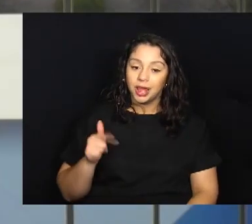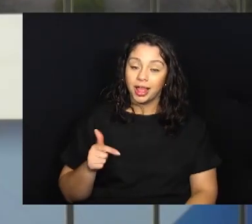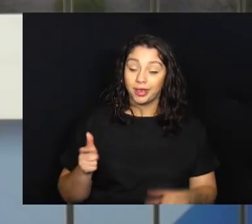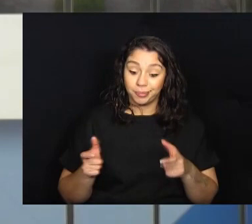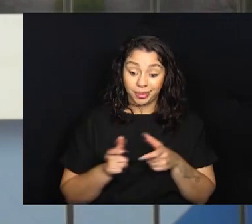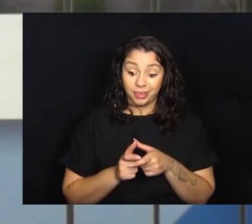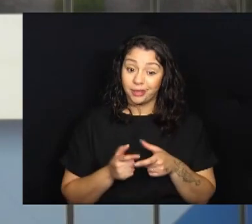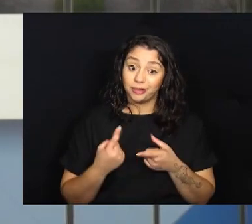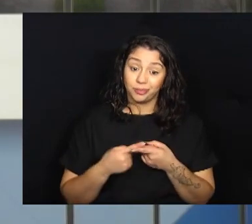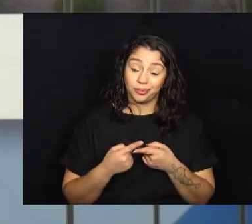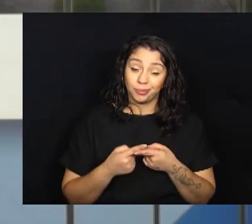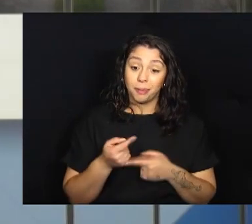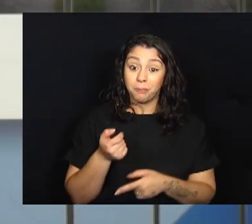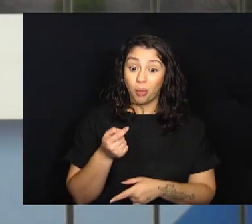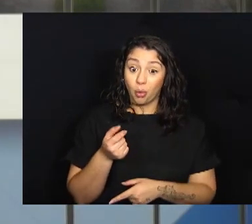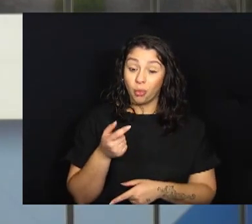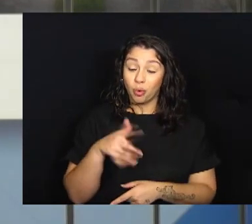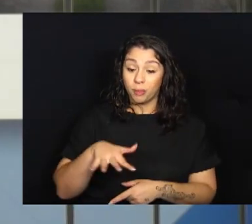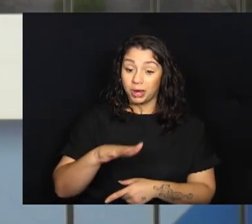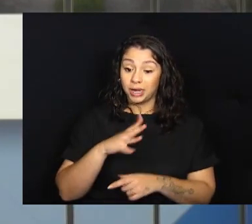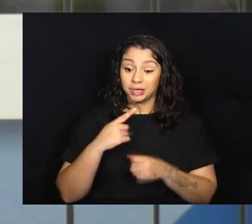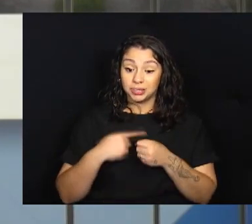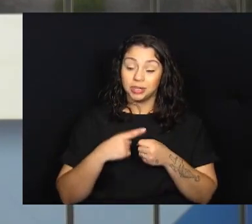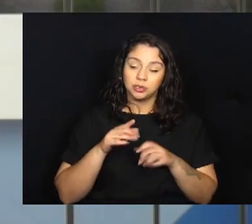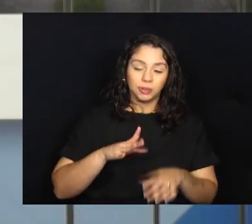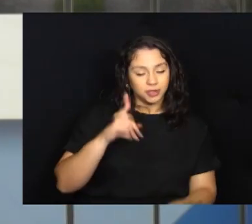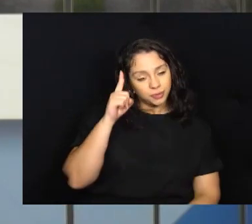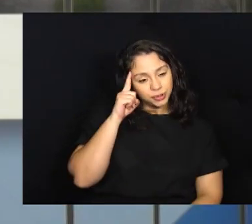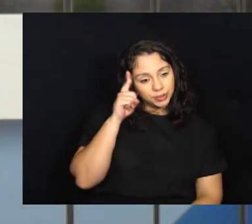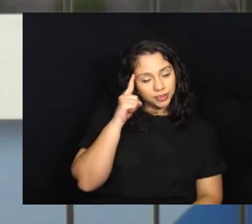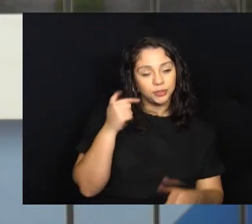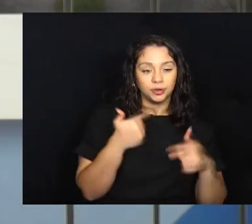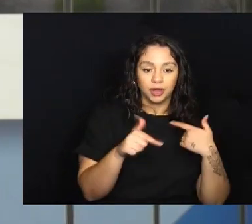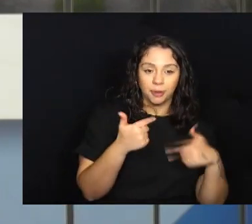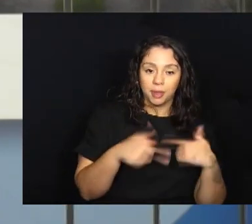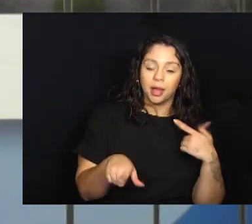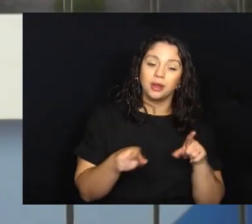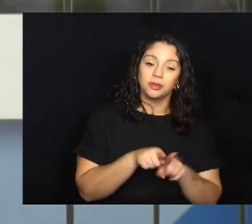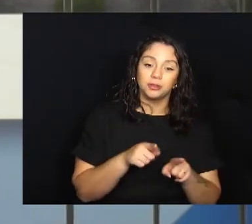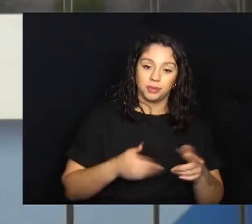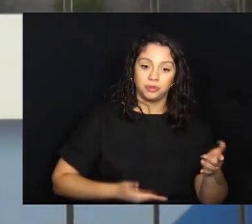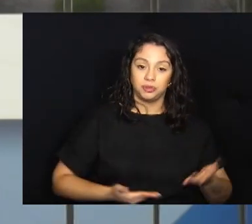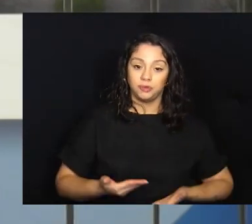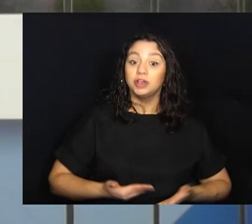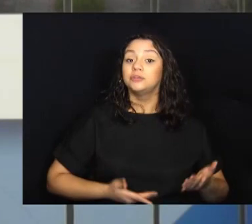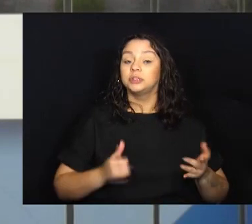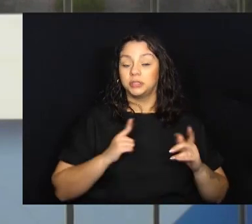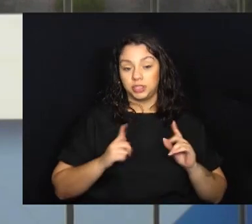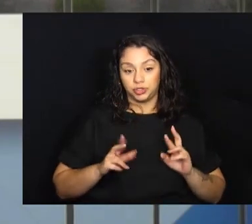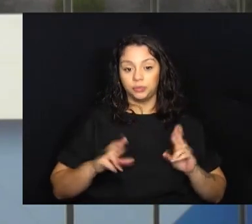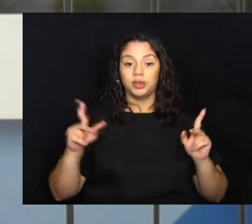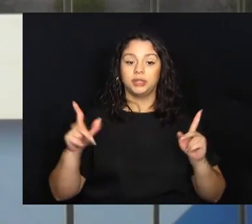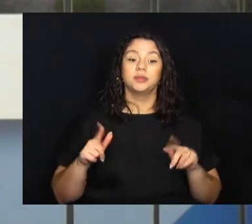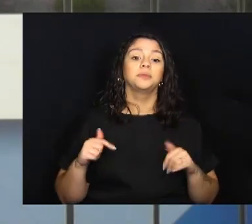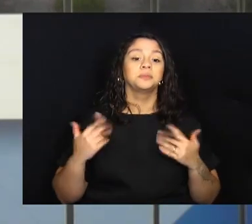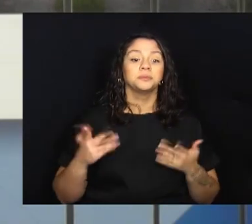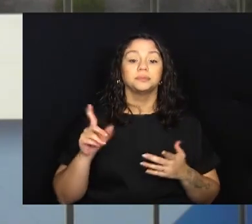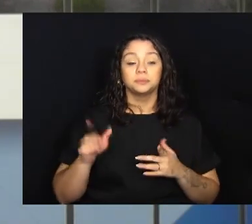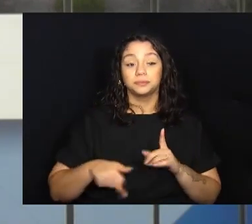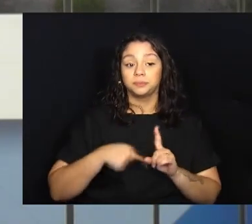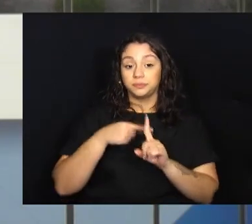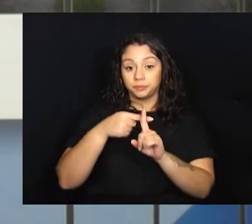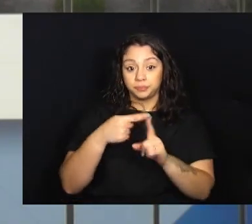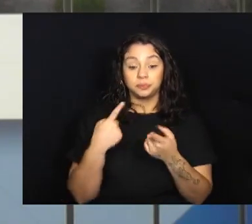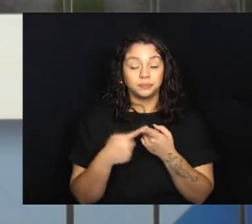da cidade, mas que para cotidiano, para o trabalho e para o serviço faz toda a diferença, né? Então, acho que foi positivo,